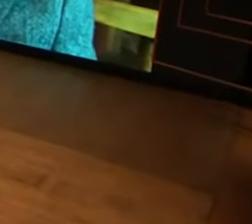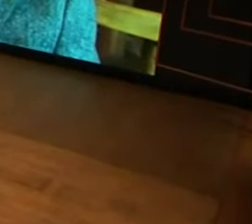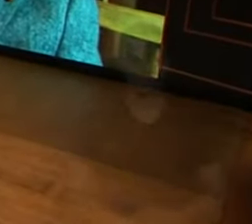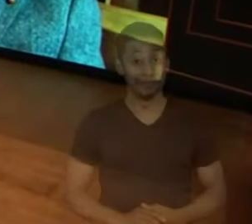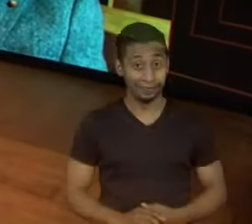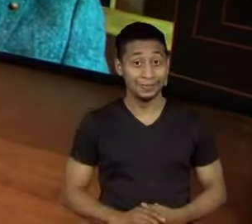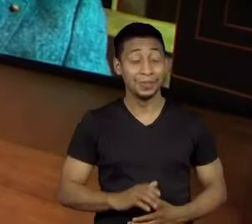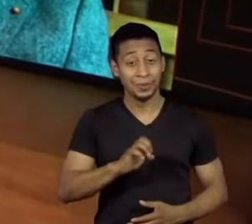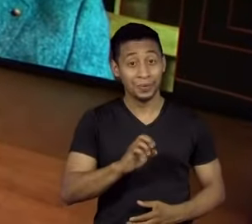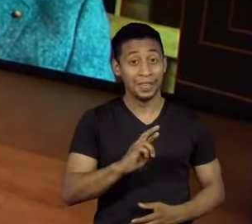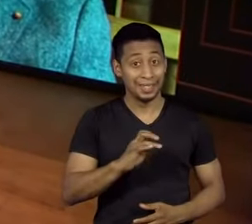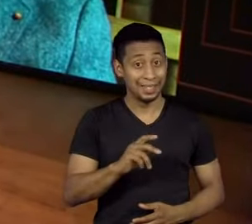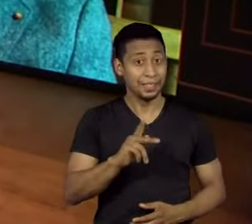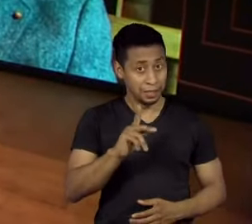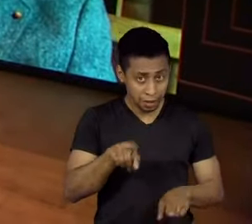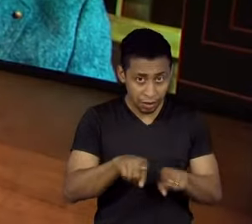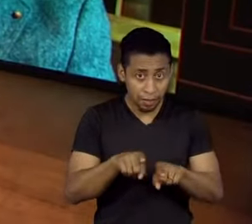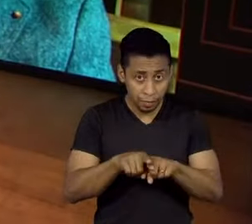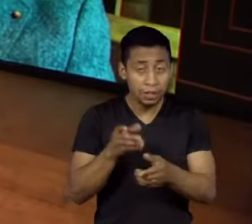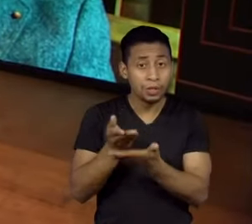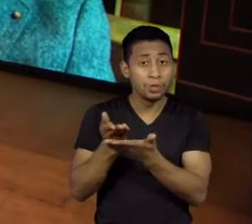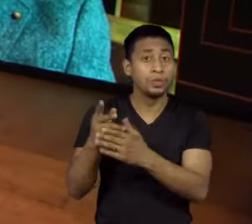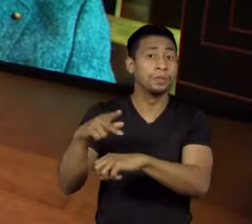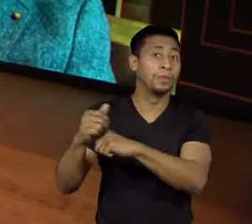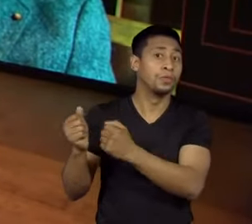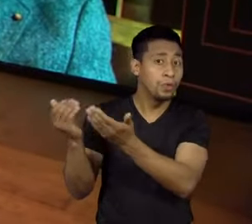O Eric também está no exterior, né?